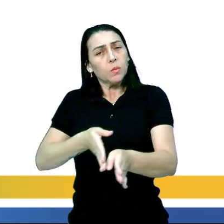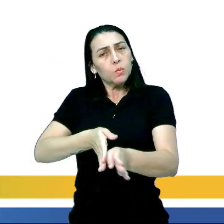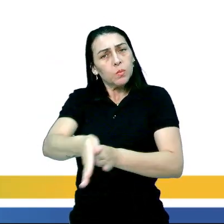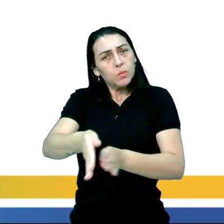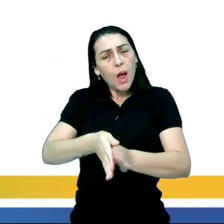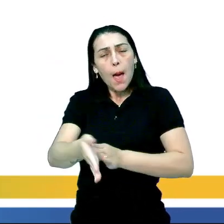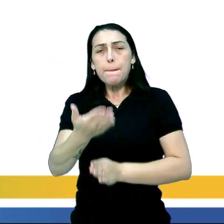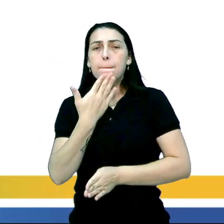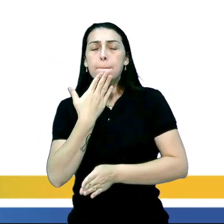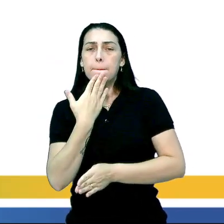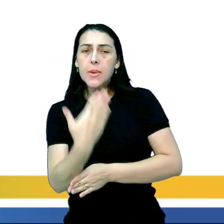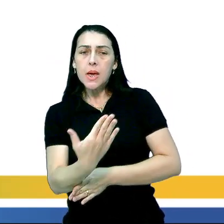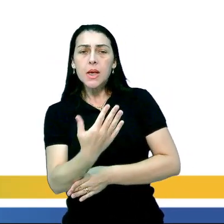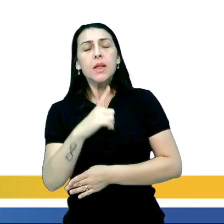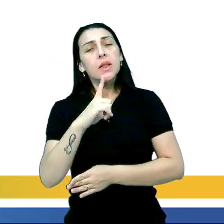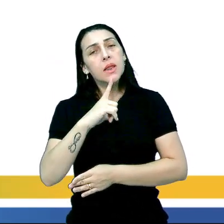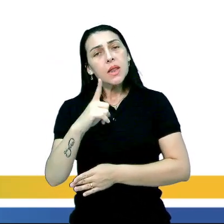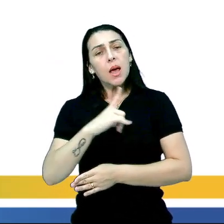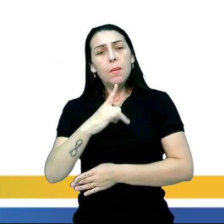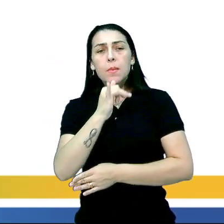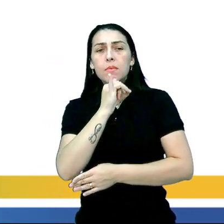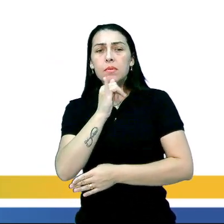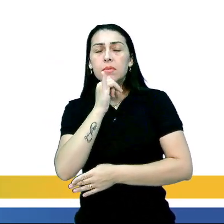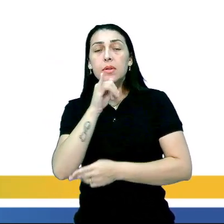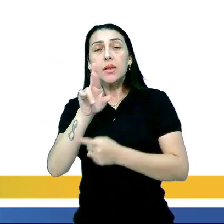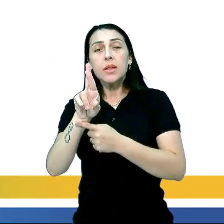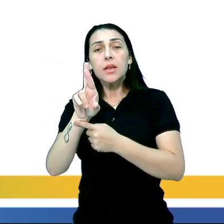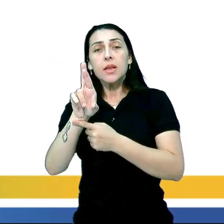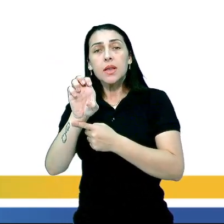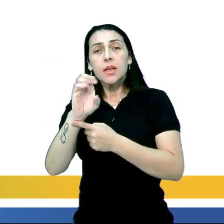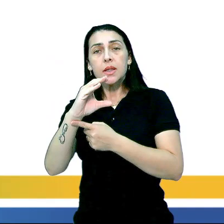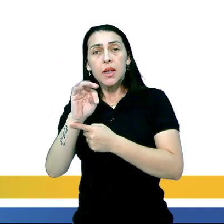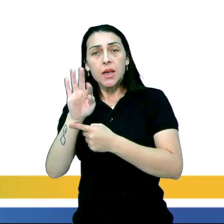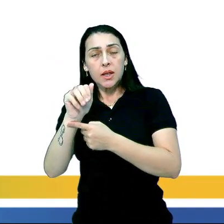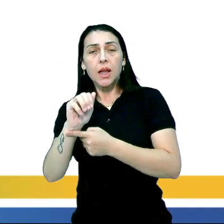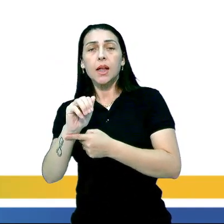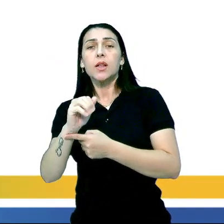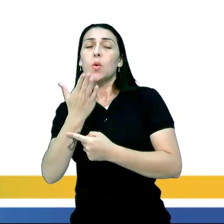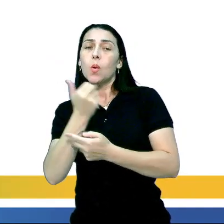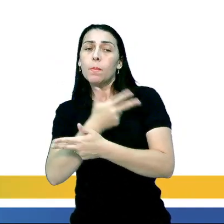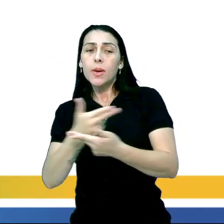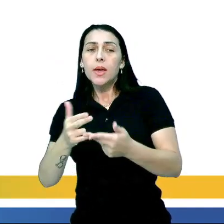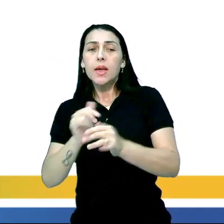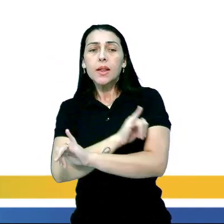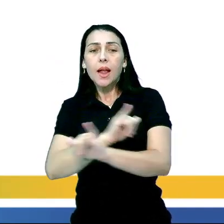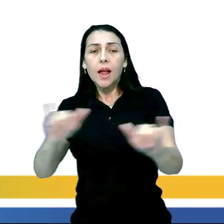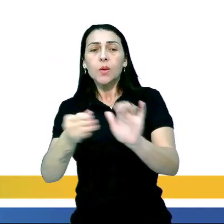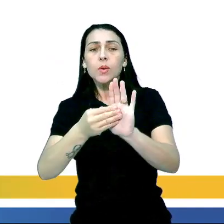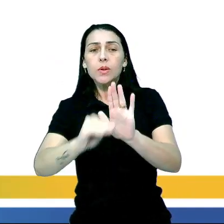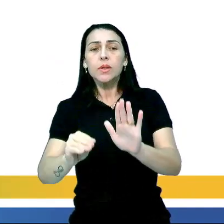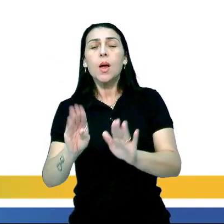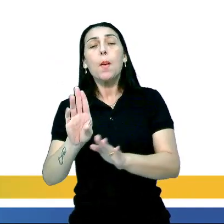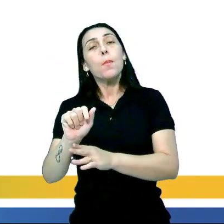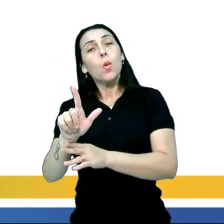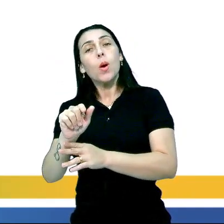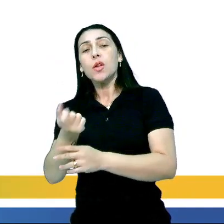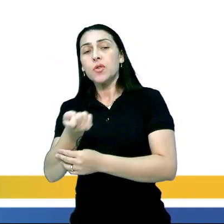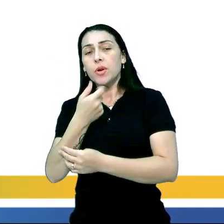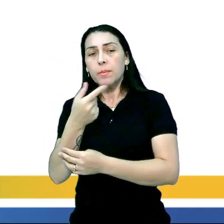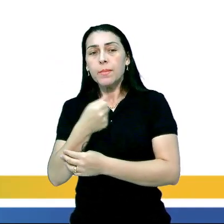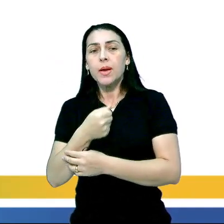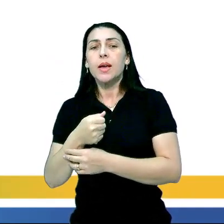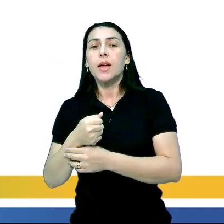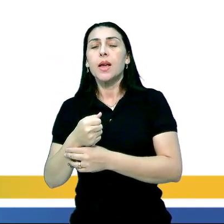instrução, pedido, e aí nós temos como exemplo receitas culinárias, anúncio publicitário, bula de